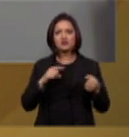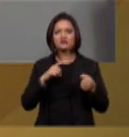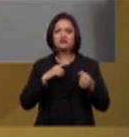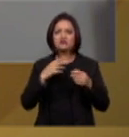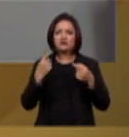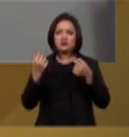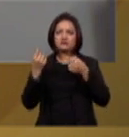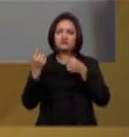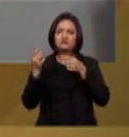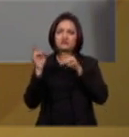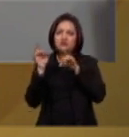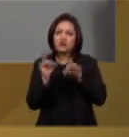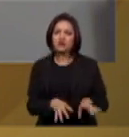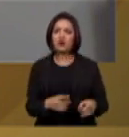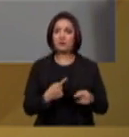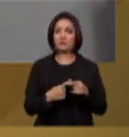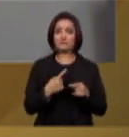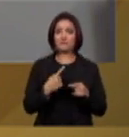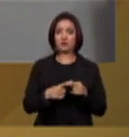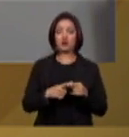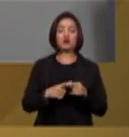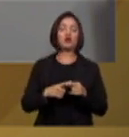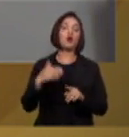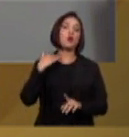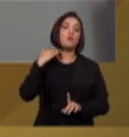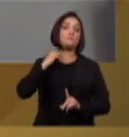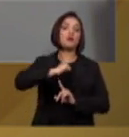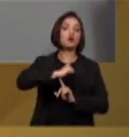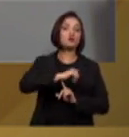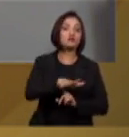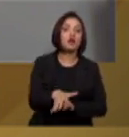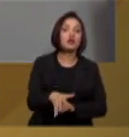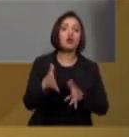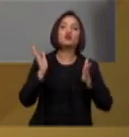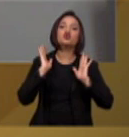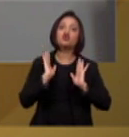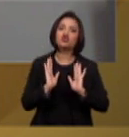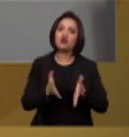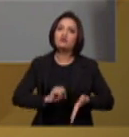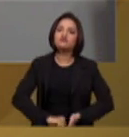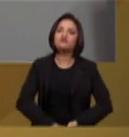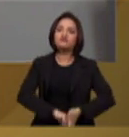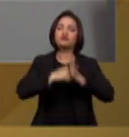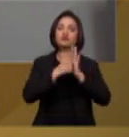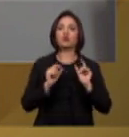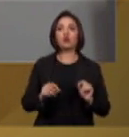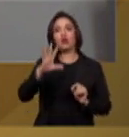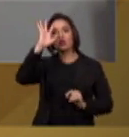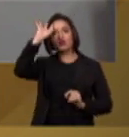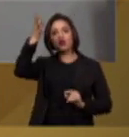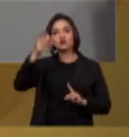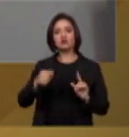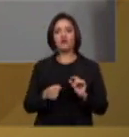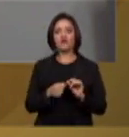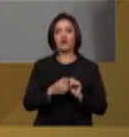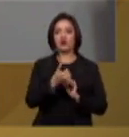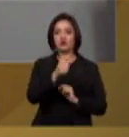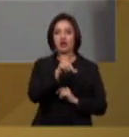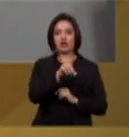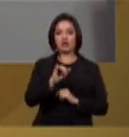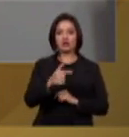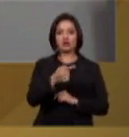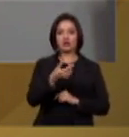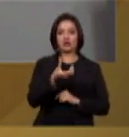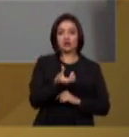tendo mais eficácia material, porque o Banco Central do Brasil já havia encampado a decisão cautelar da DI